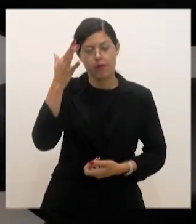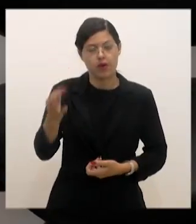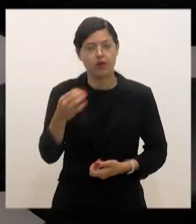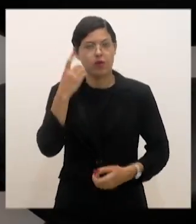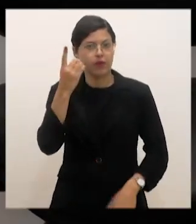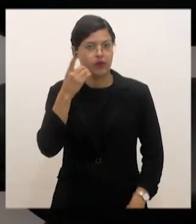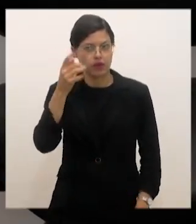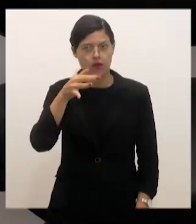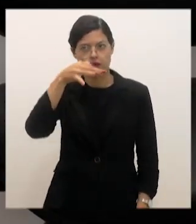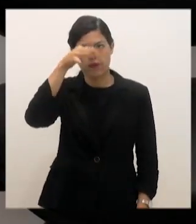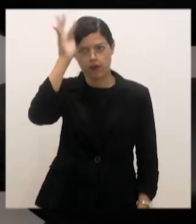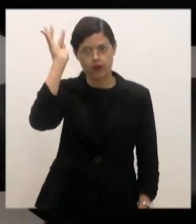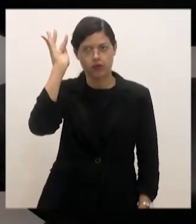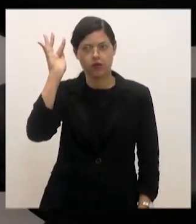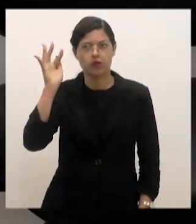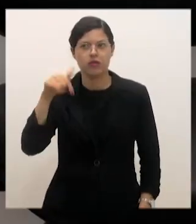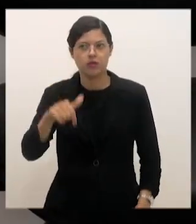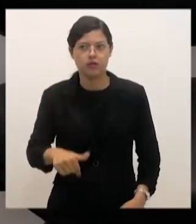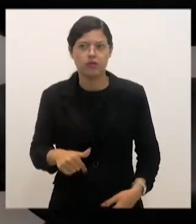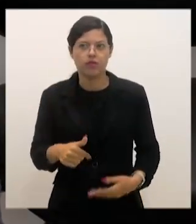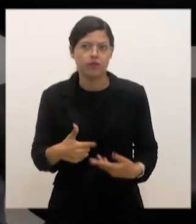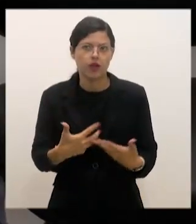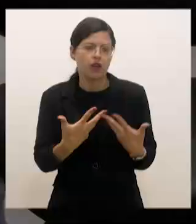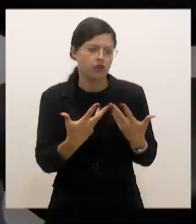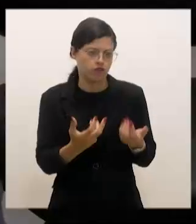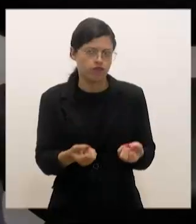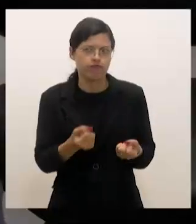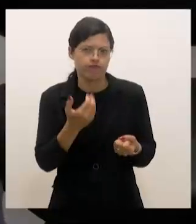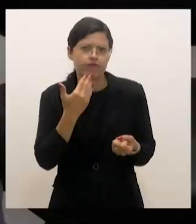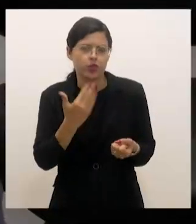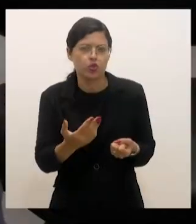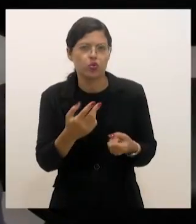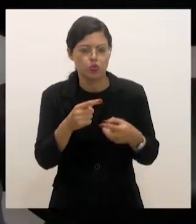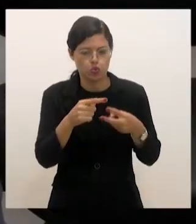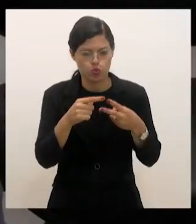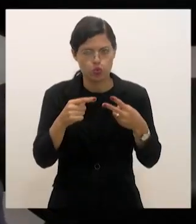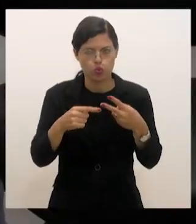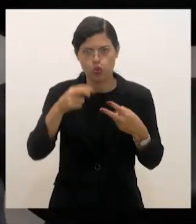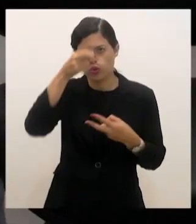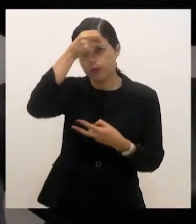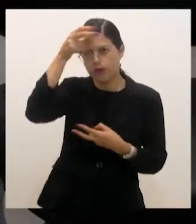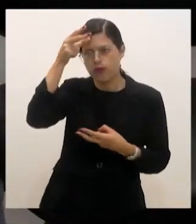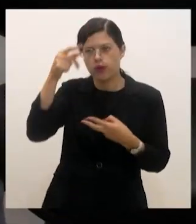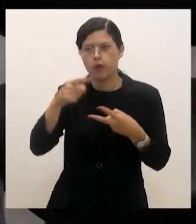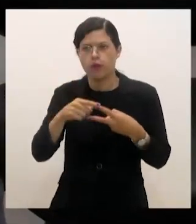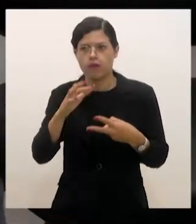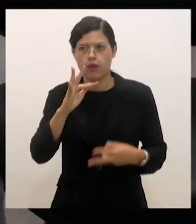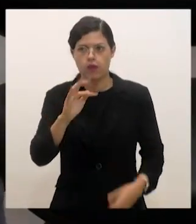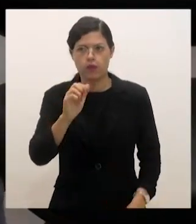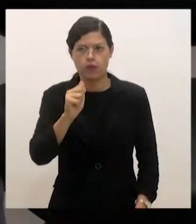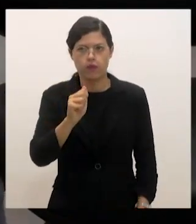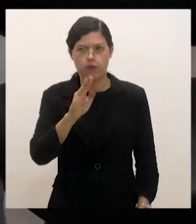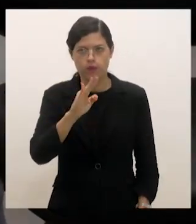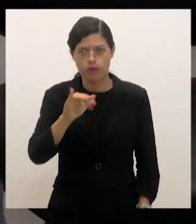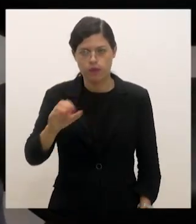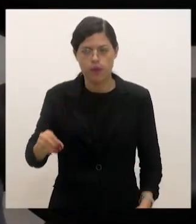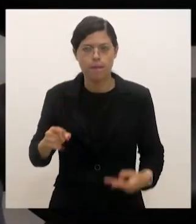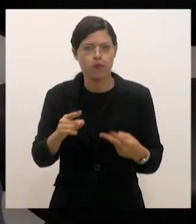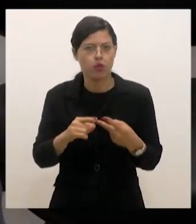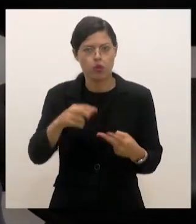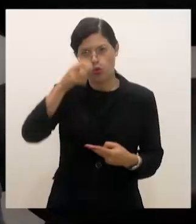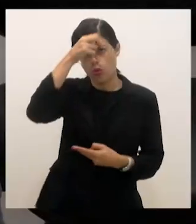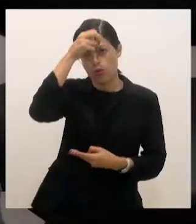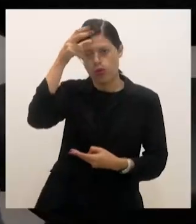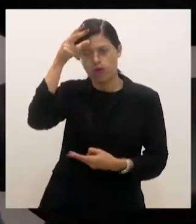deputado Fred Pacheco está atendendo um pleito dos 2 prefeitos. Eu consultei, vi que tanto o prefeito Fábio do Pastel de São Pedro da Aldeia como o prefeito